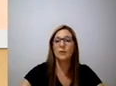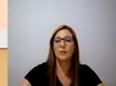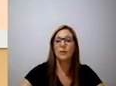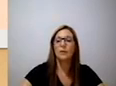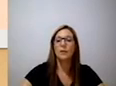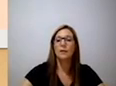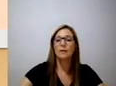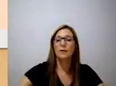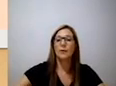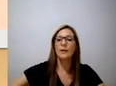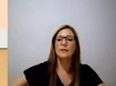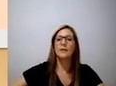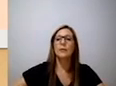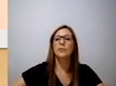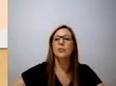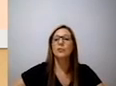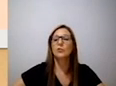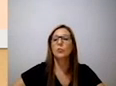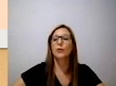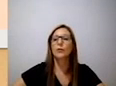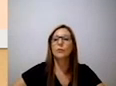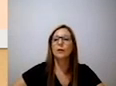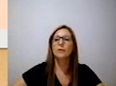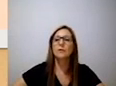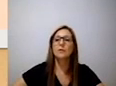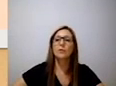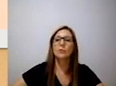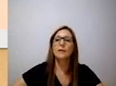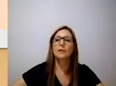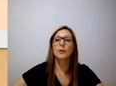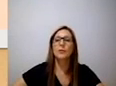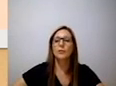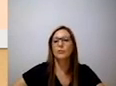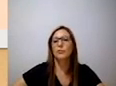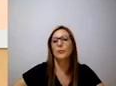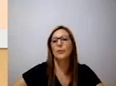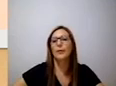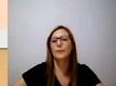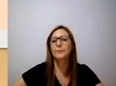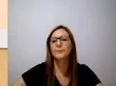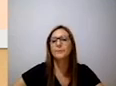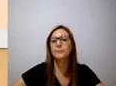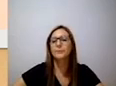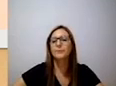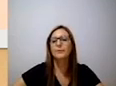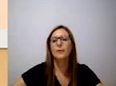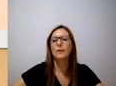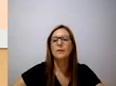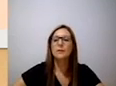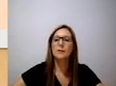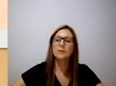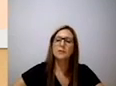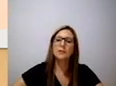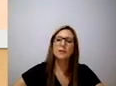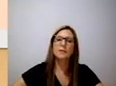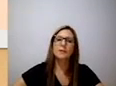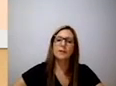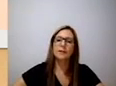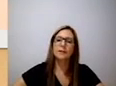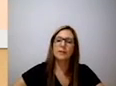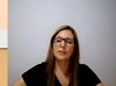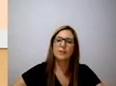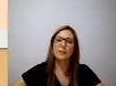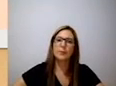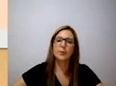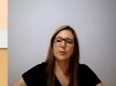menstruação. Então, aí seria o dia 18, se contasse a partir do dia 1º, 5 dias antes e